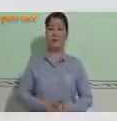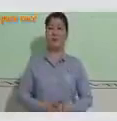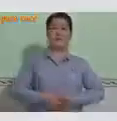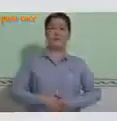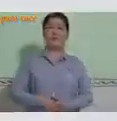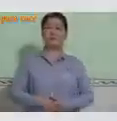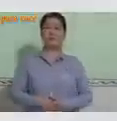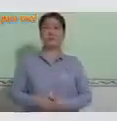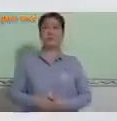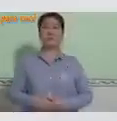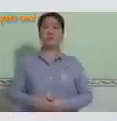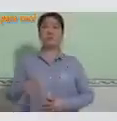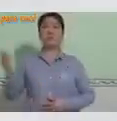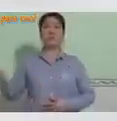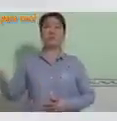208MILVISULIZACCIOTUS6.